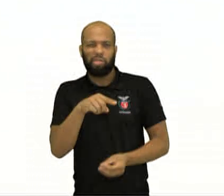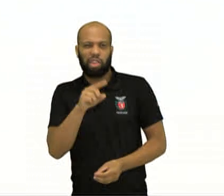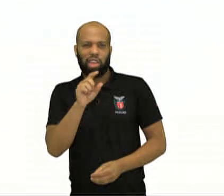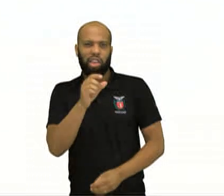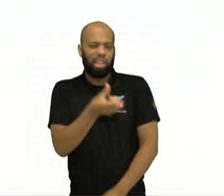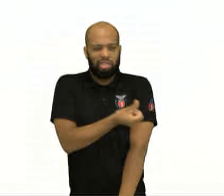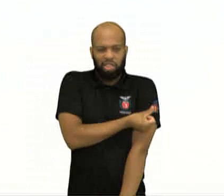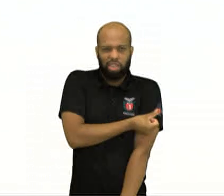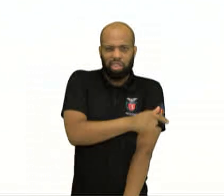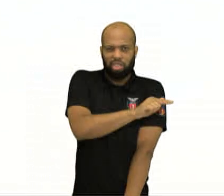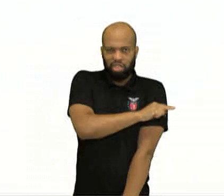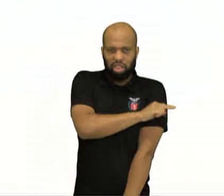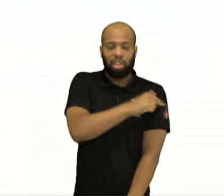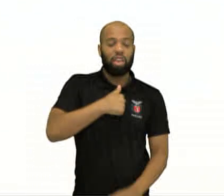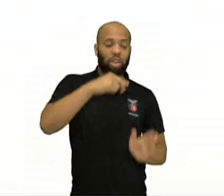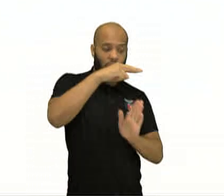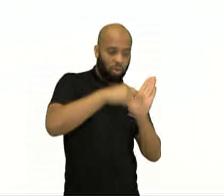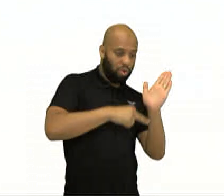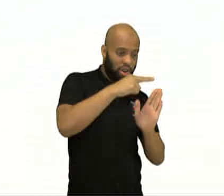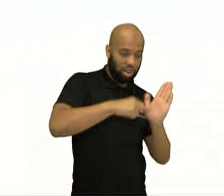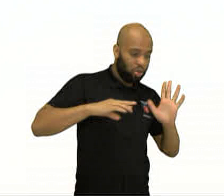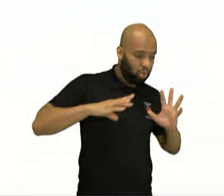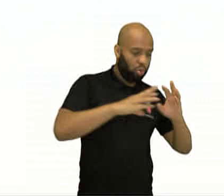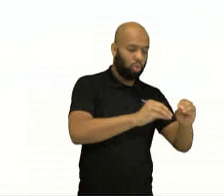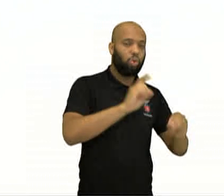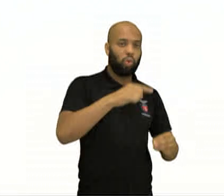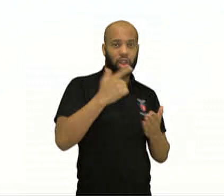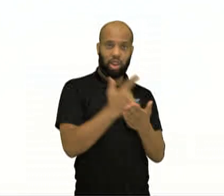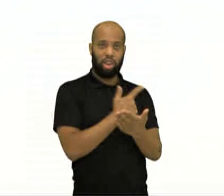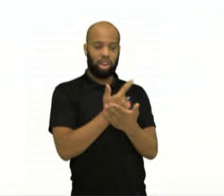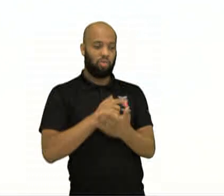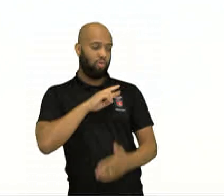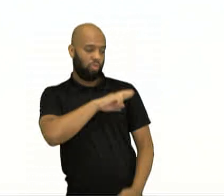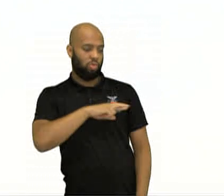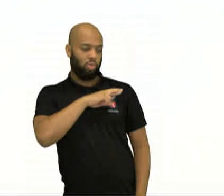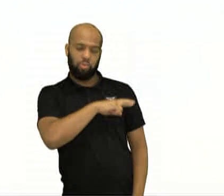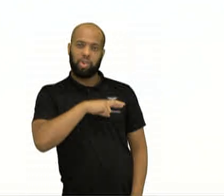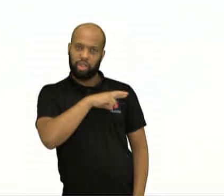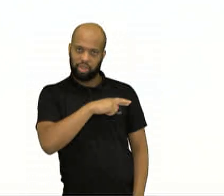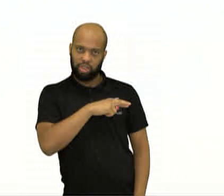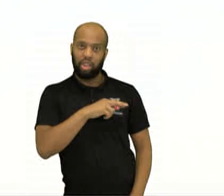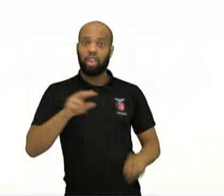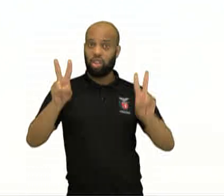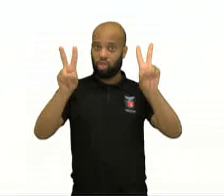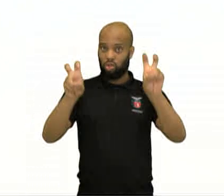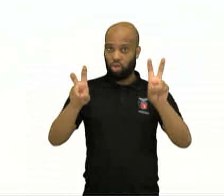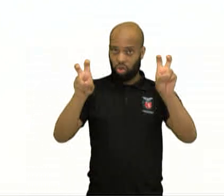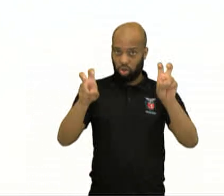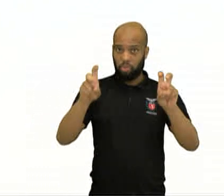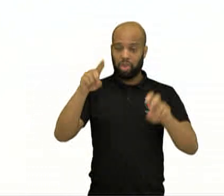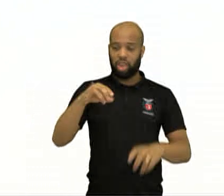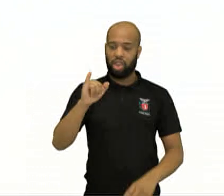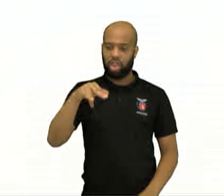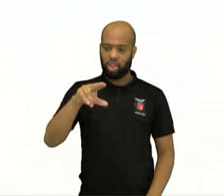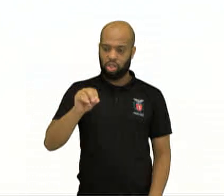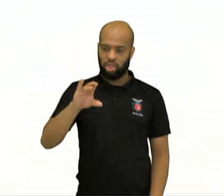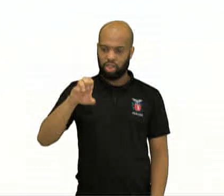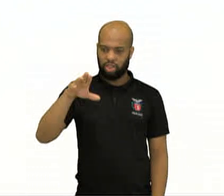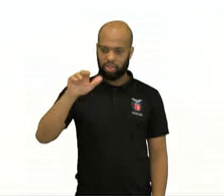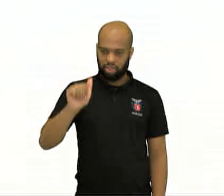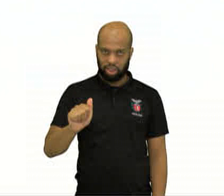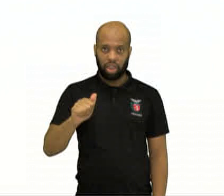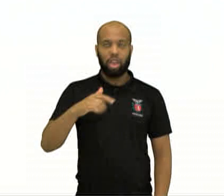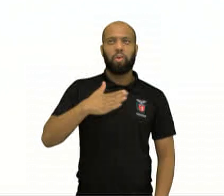série, que li do começo a fim um romance. Inocência, de Toné. É minha mais